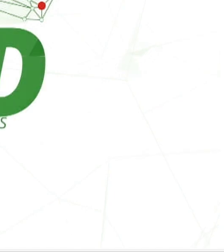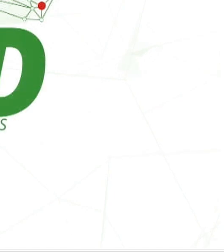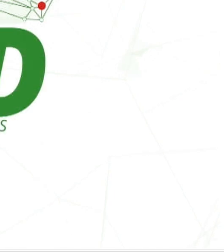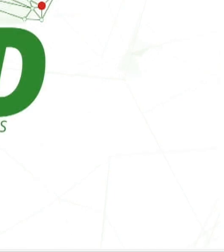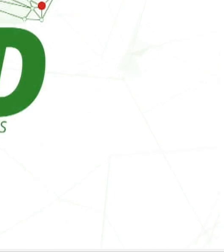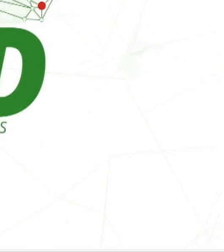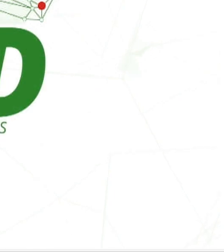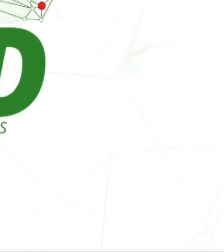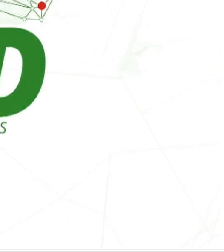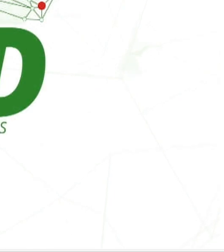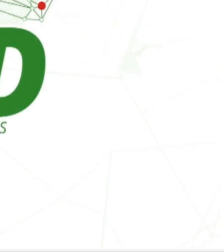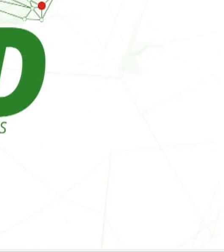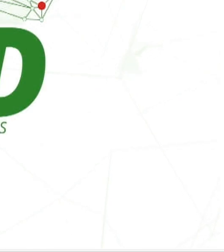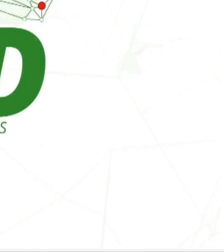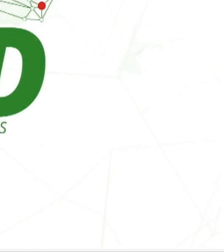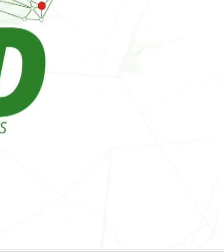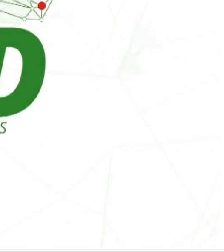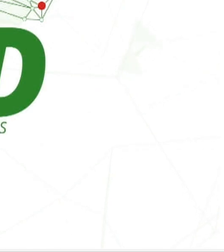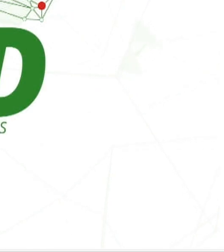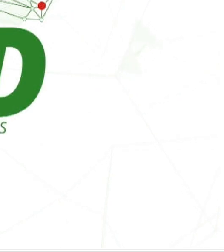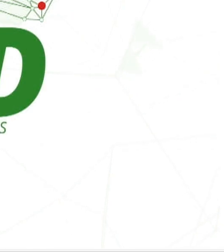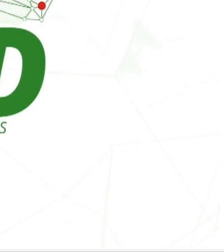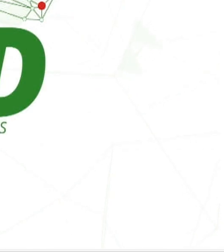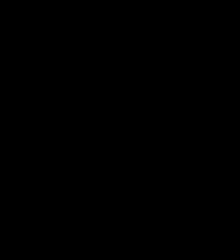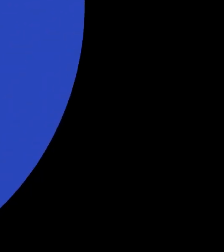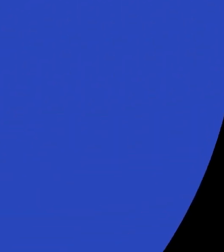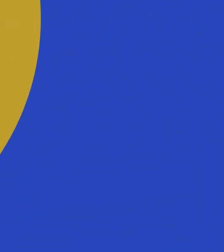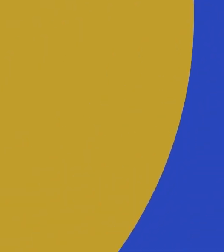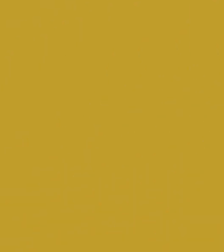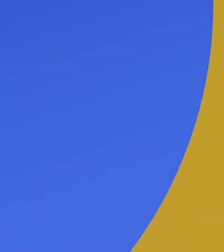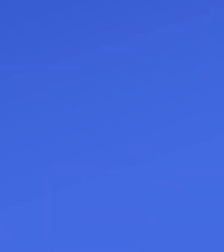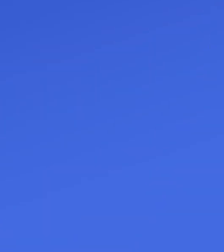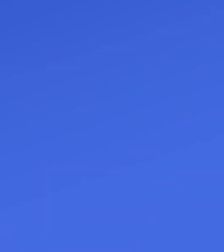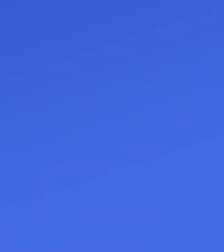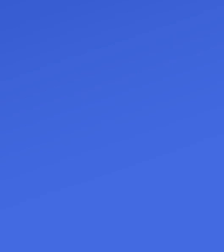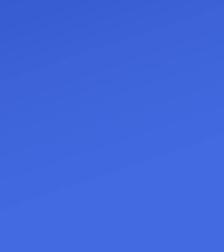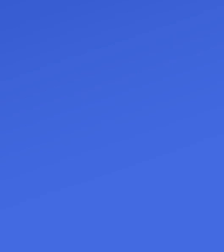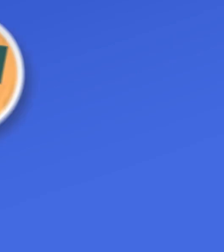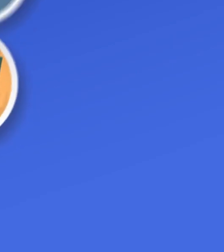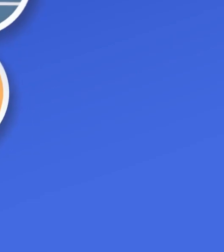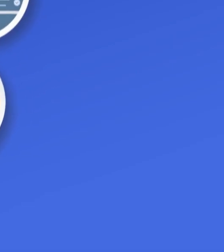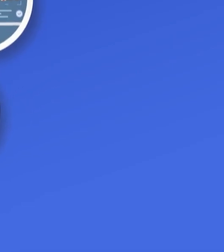Educação à distância, mudando realidades.